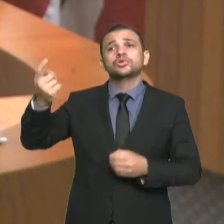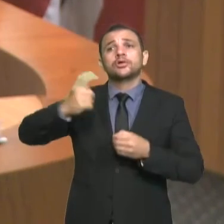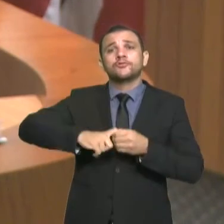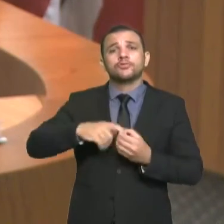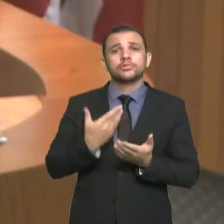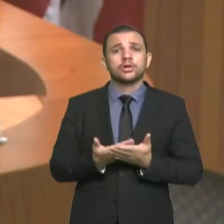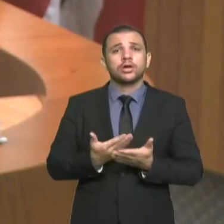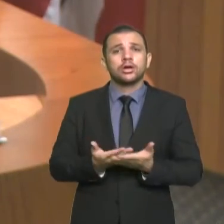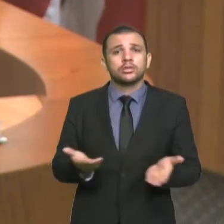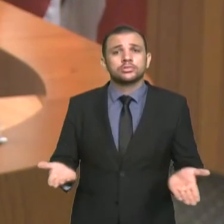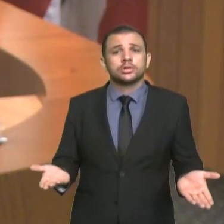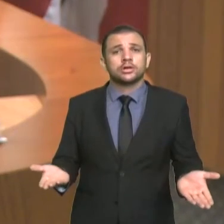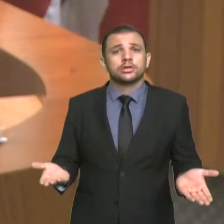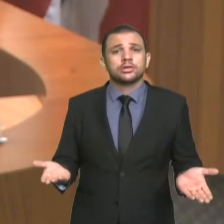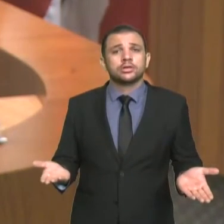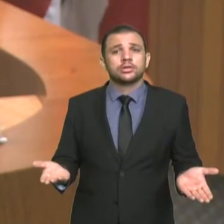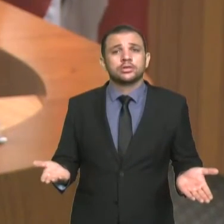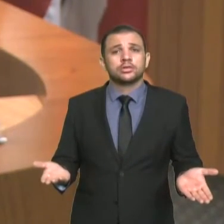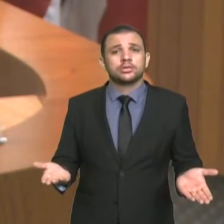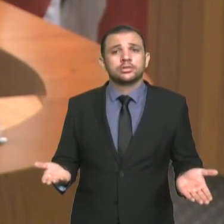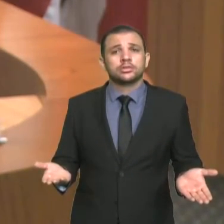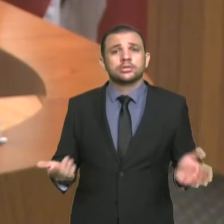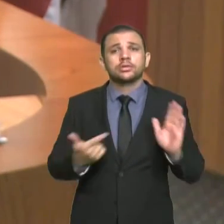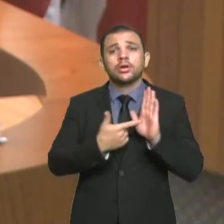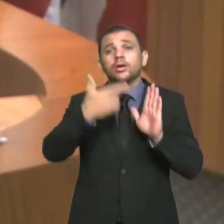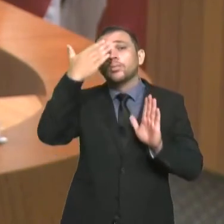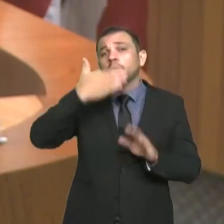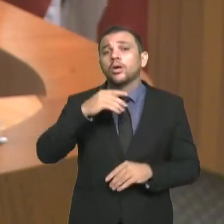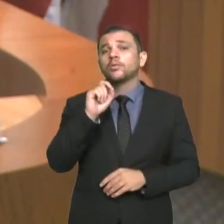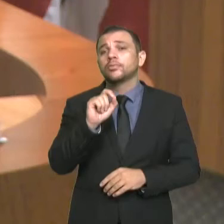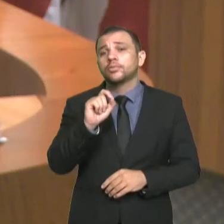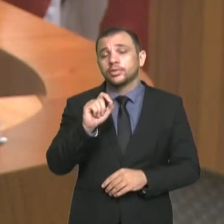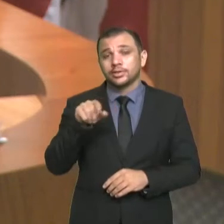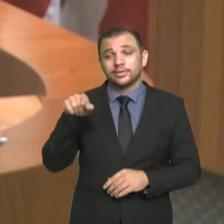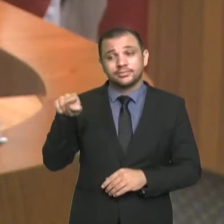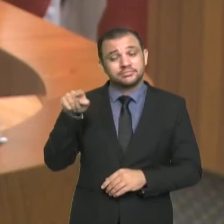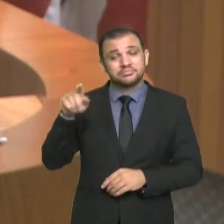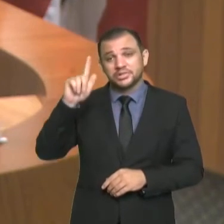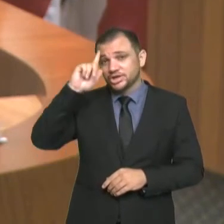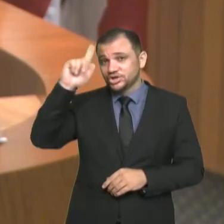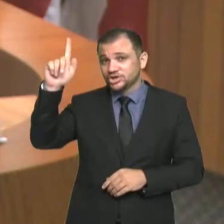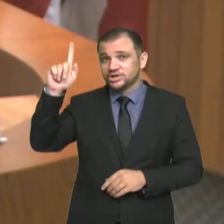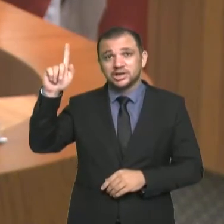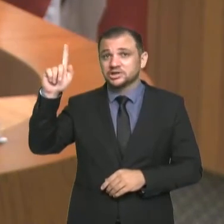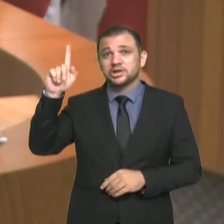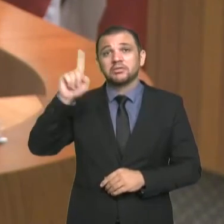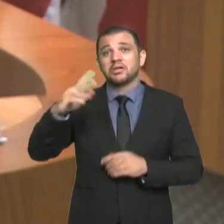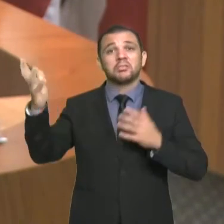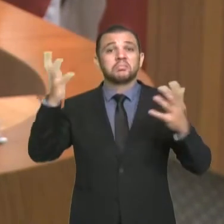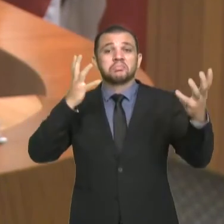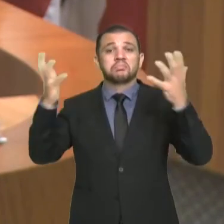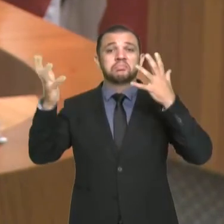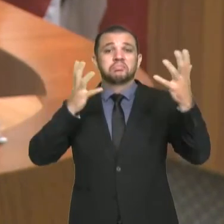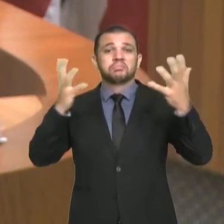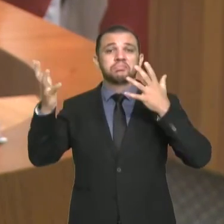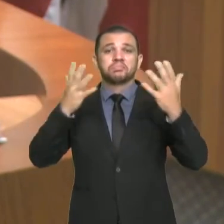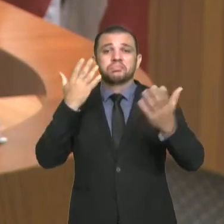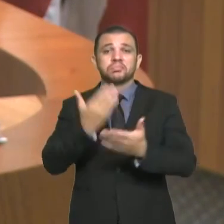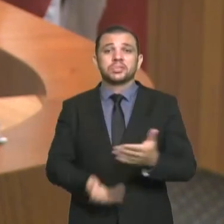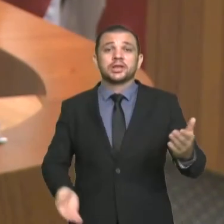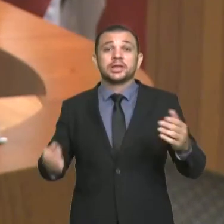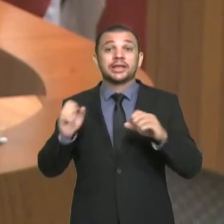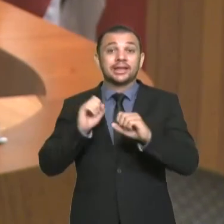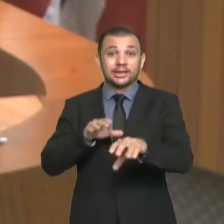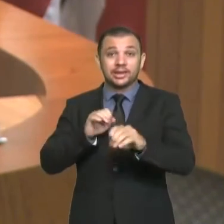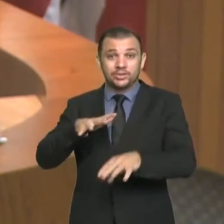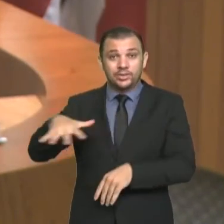retomada das aulas, isso demonstra que essa gestão está totalmente perdida e que a educação de São Luís